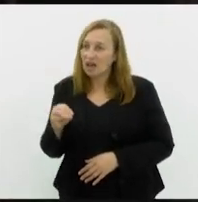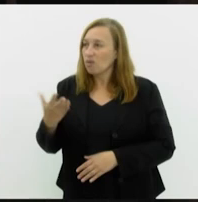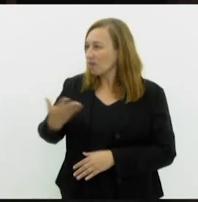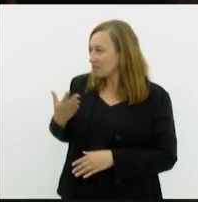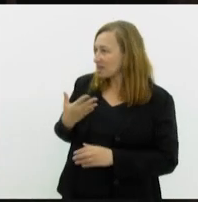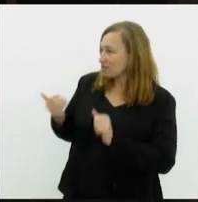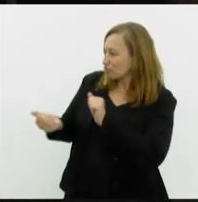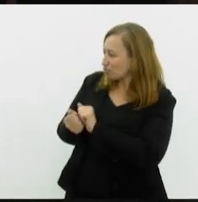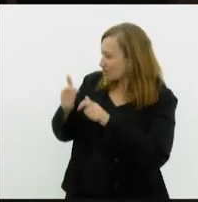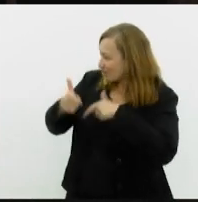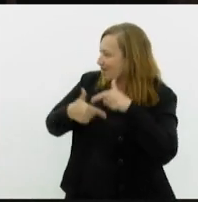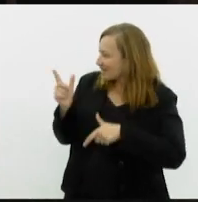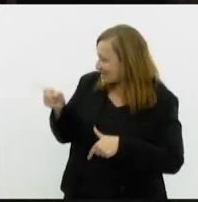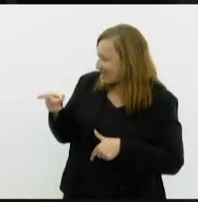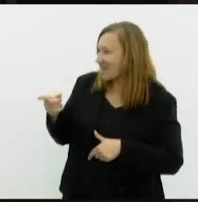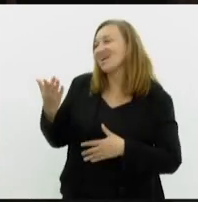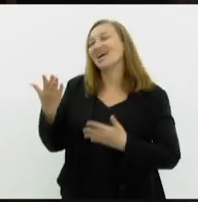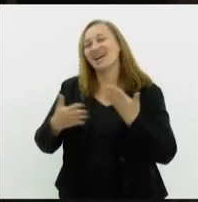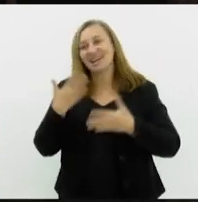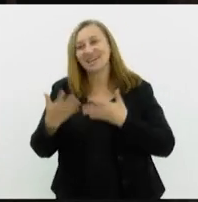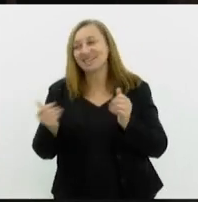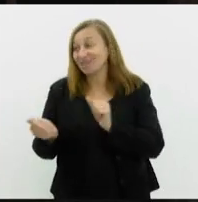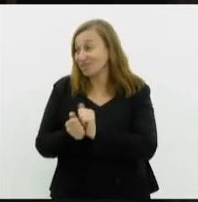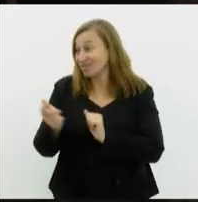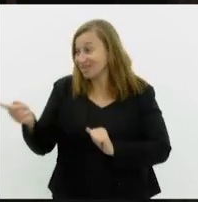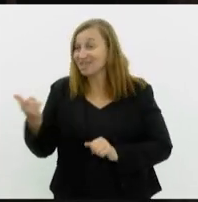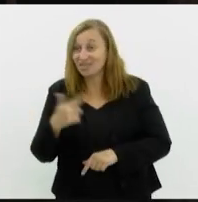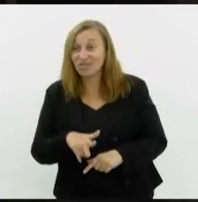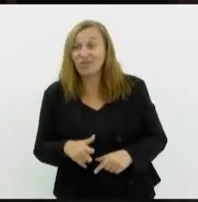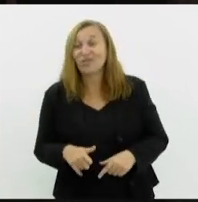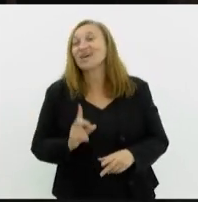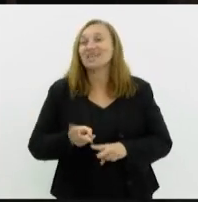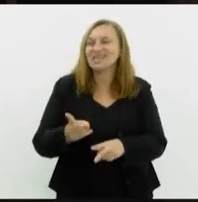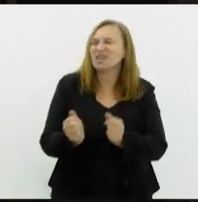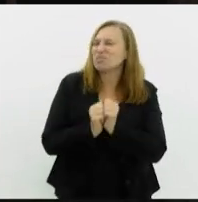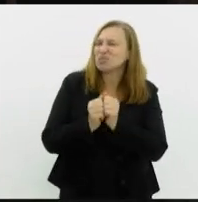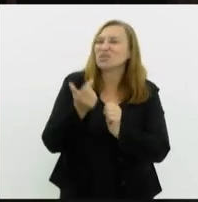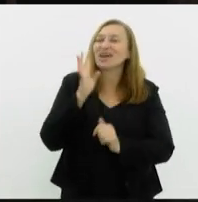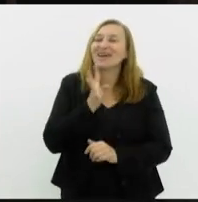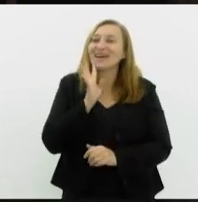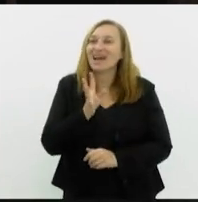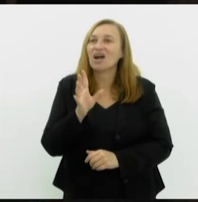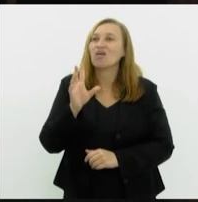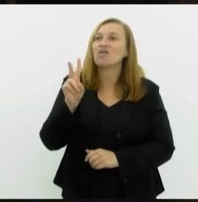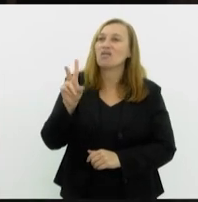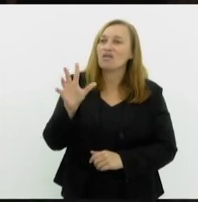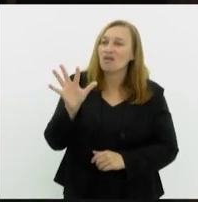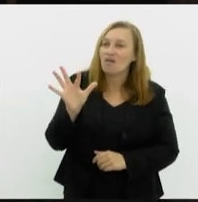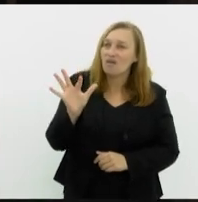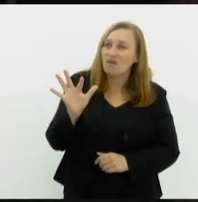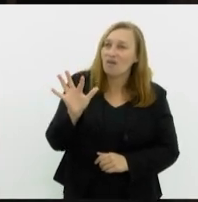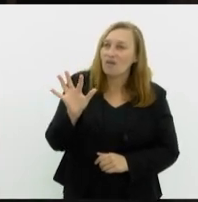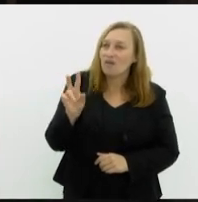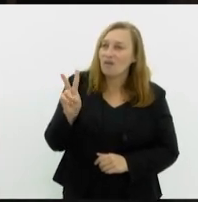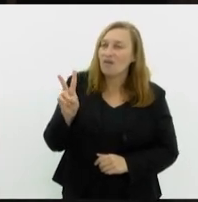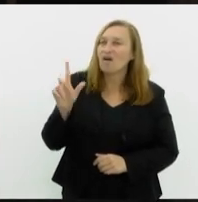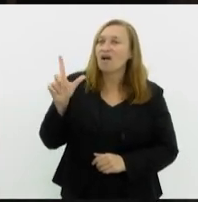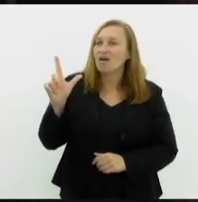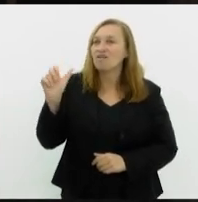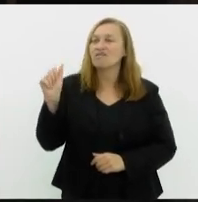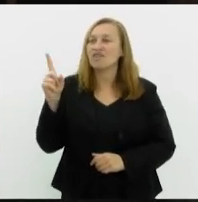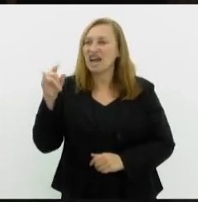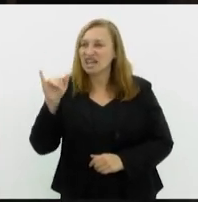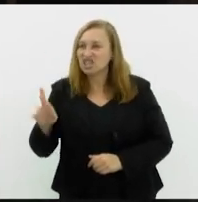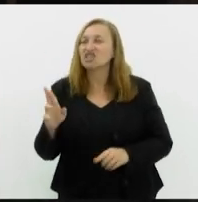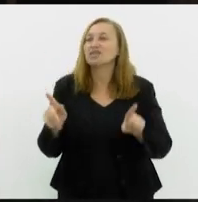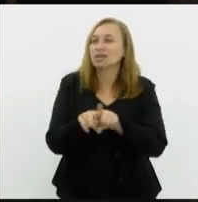estar junto na vereança com ele. Então, a gente sempre esteve junto, isso é muito legal. O Vlad era um cara, Vlad também é um cara